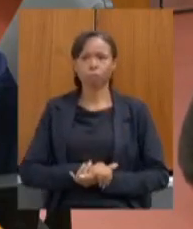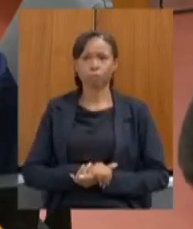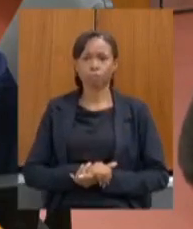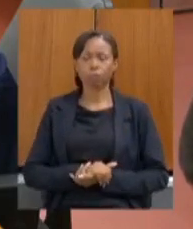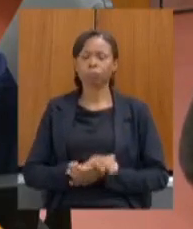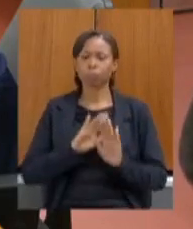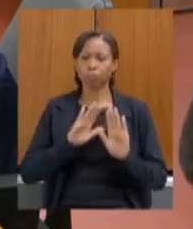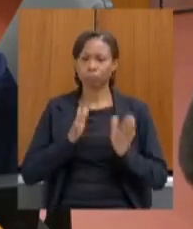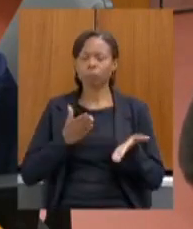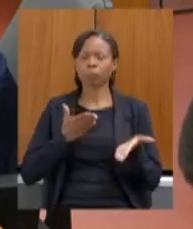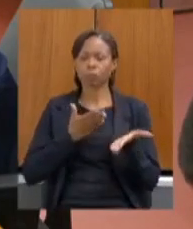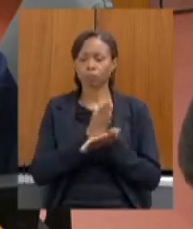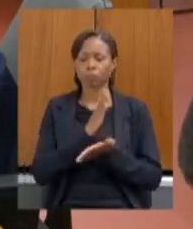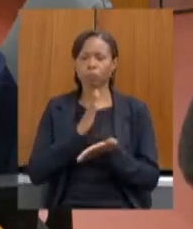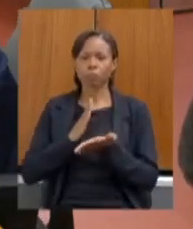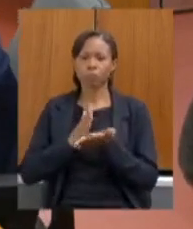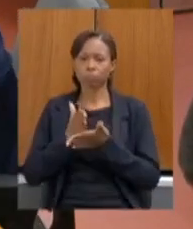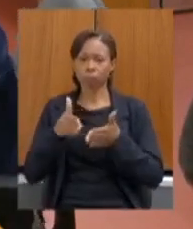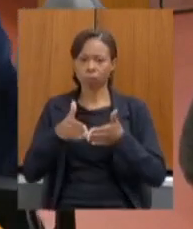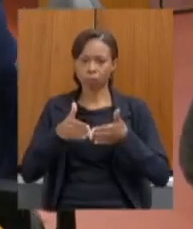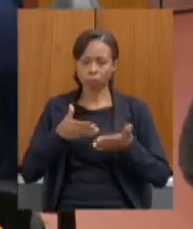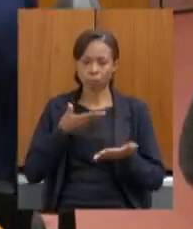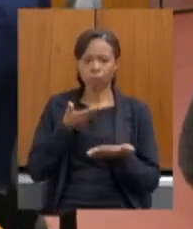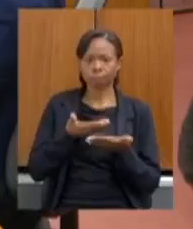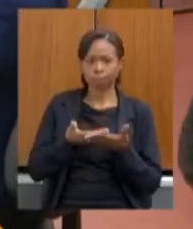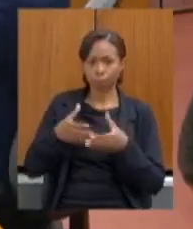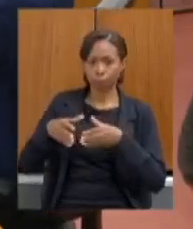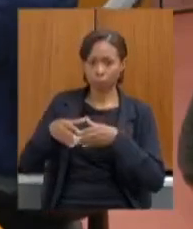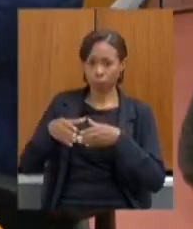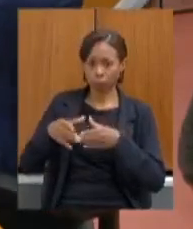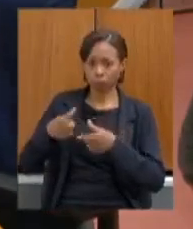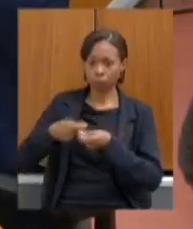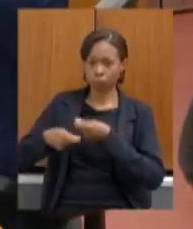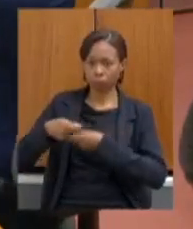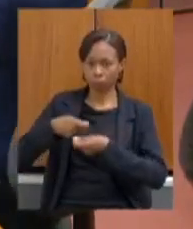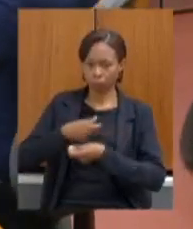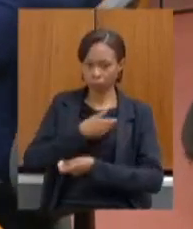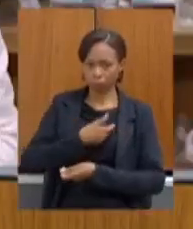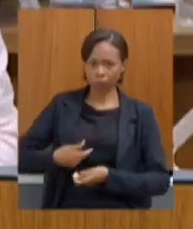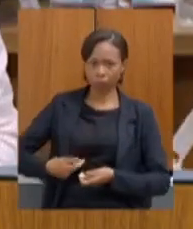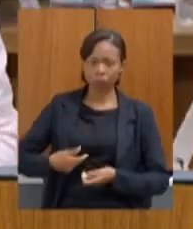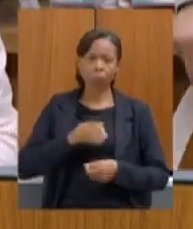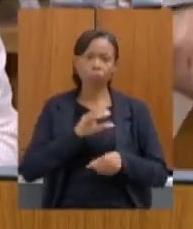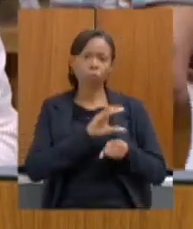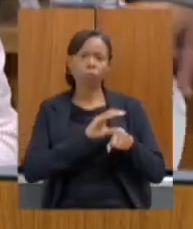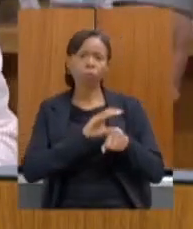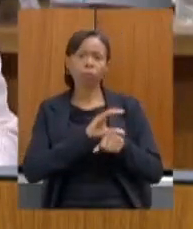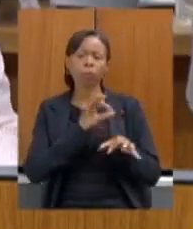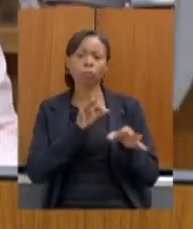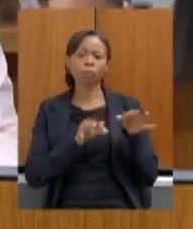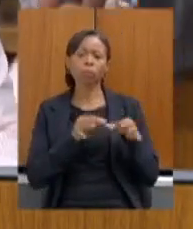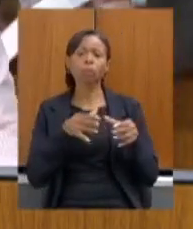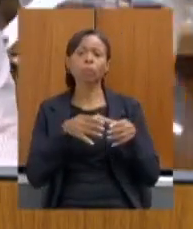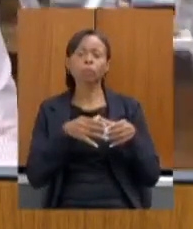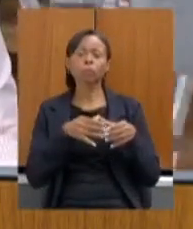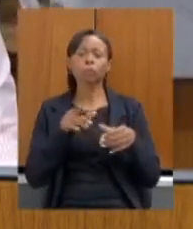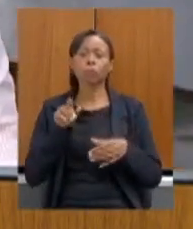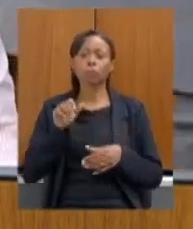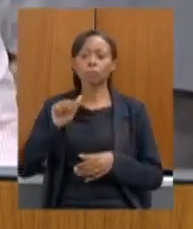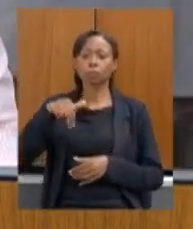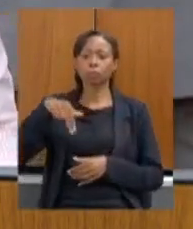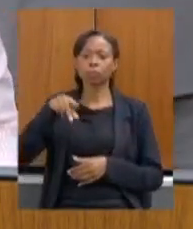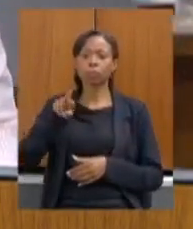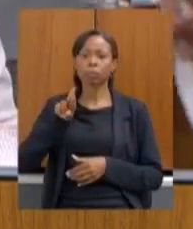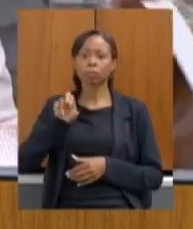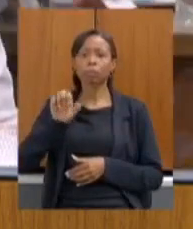Estão aprovados os requerimentos na comissão de administração pública. Comissão de Constituição e Justiça. Como voto a deputada Andréa de